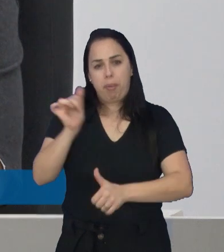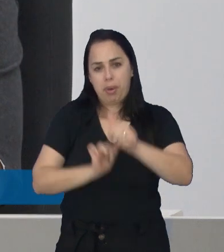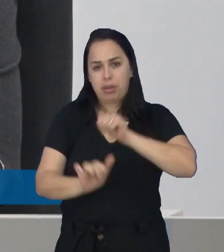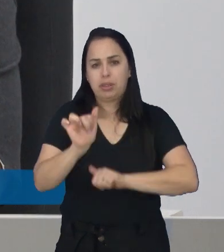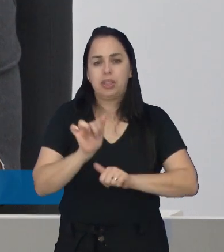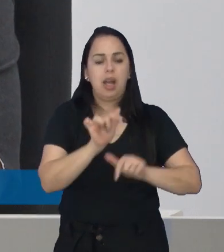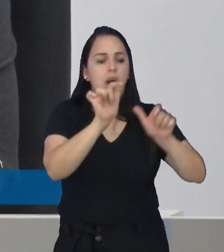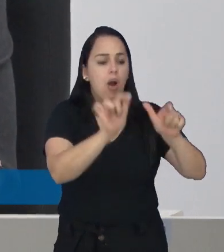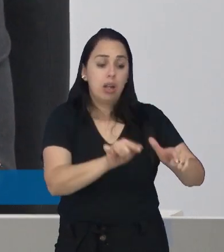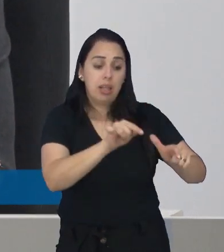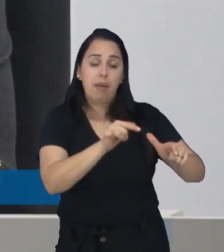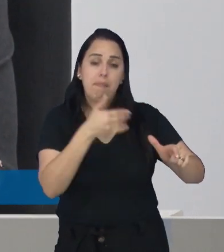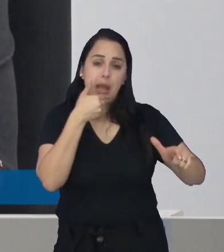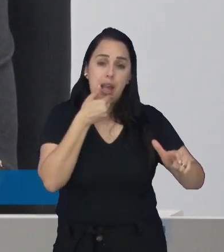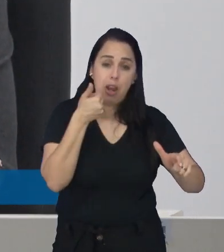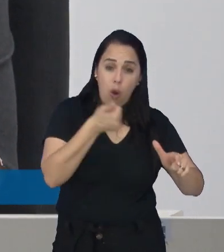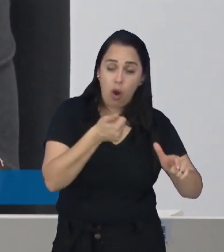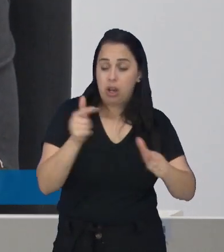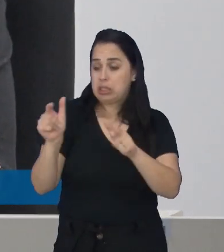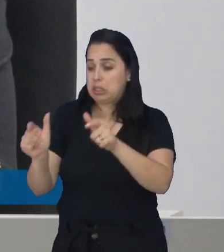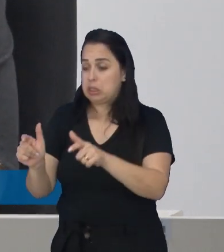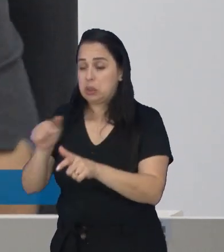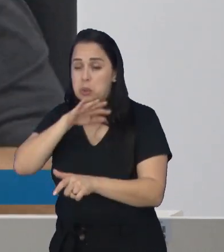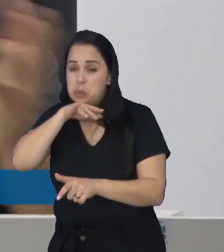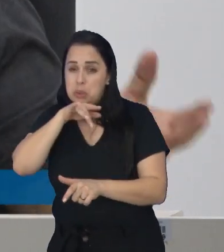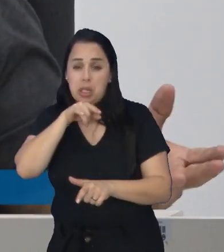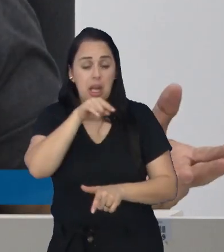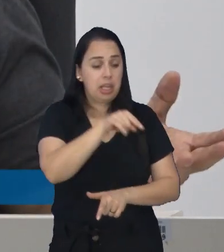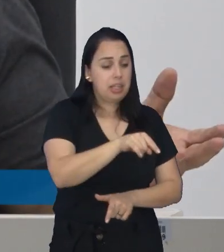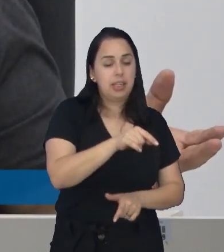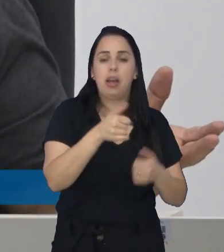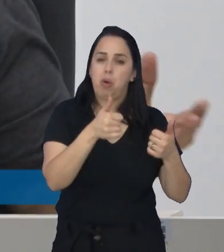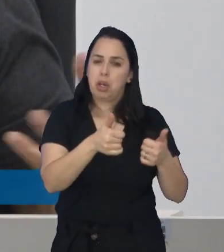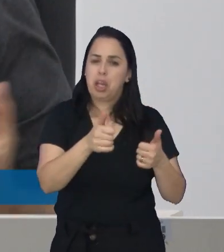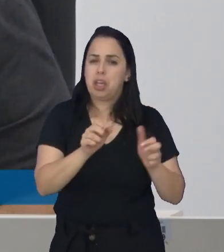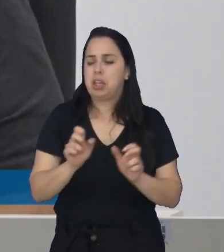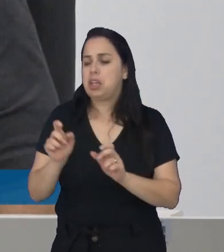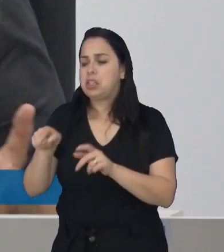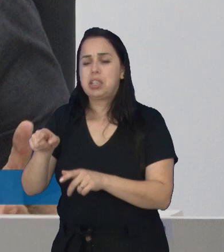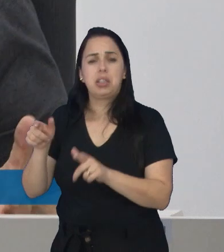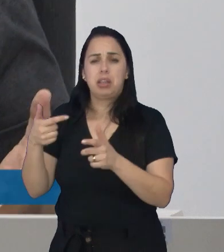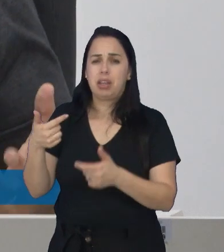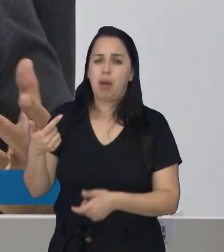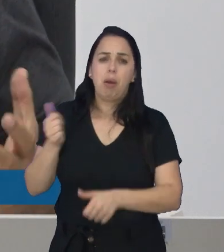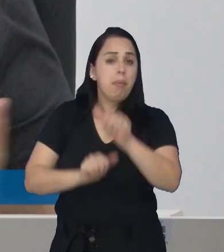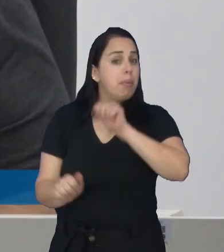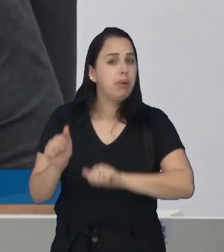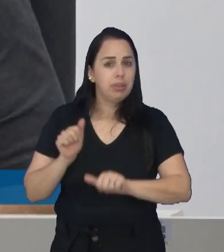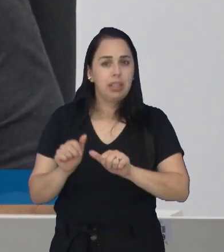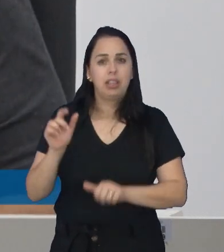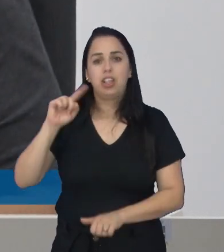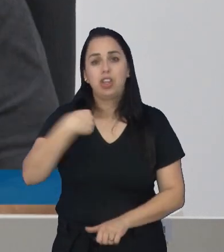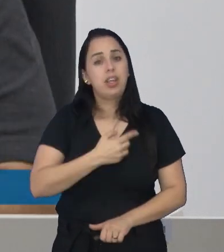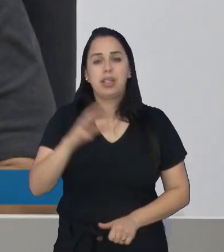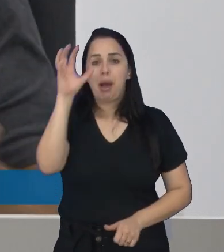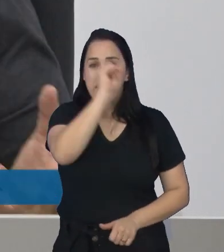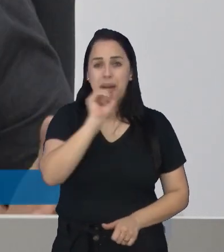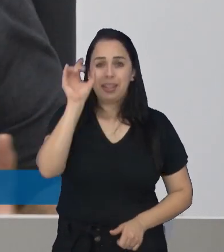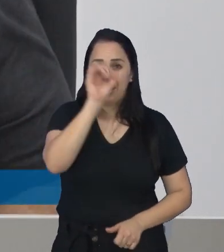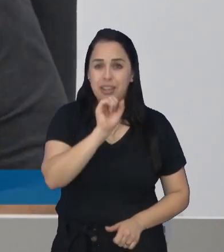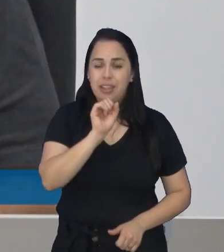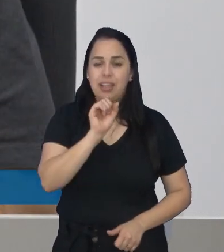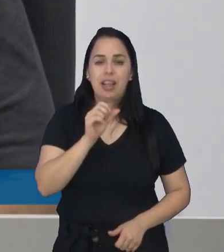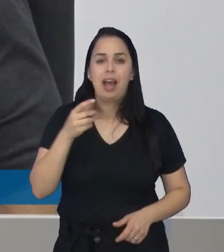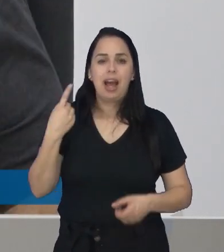região funcionou naquela região não aqui se aplica lá não se aplica É um mecanismo de aprendizado porque a cidade é uma dinâmica